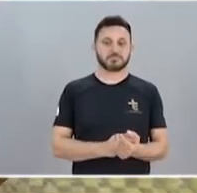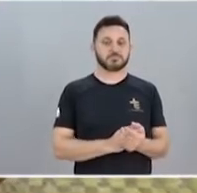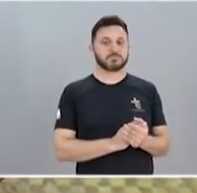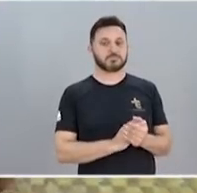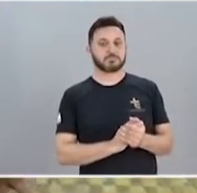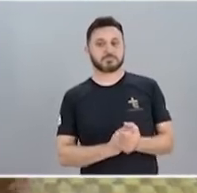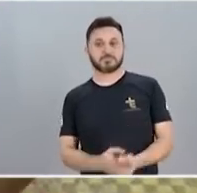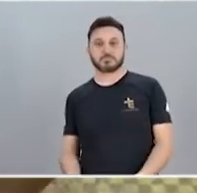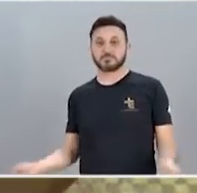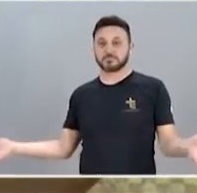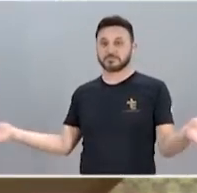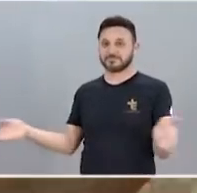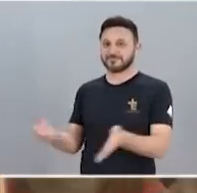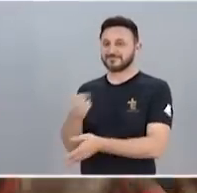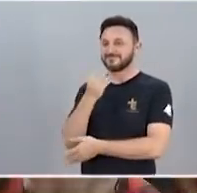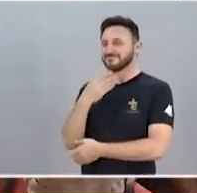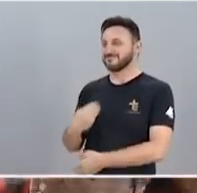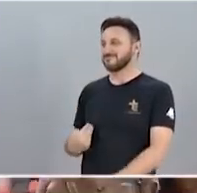bem-estar,